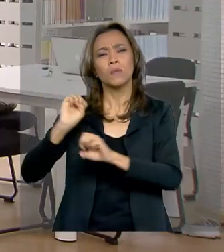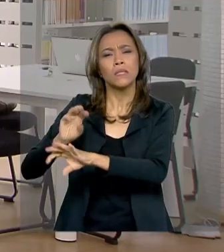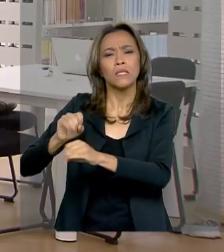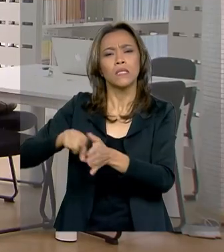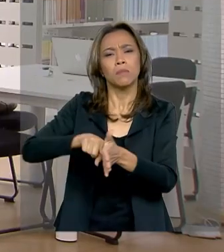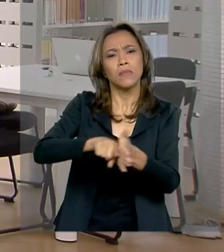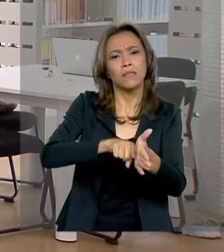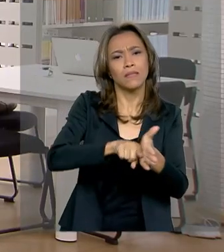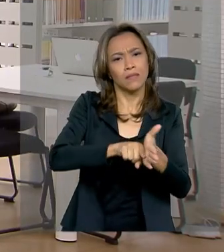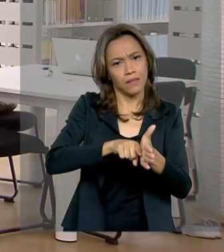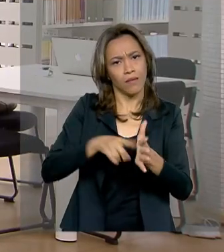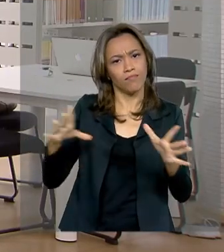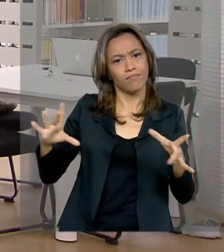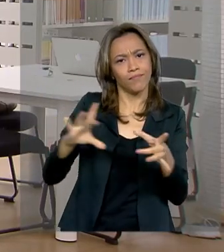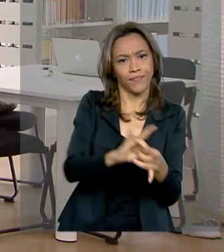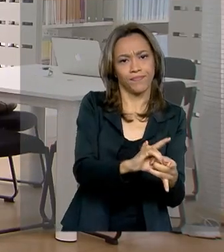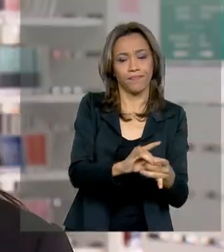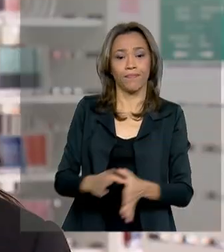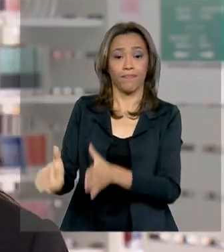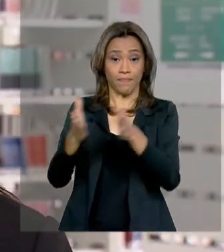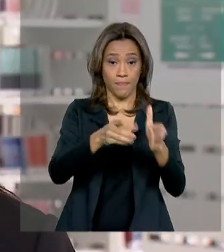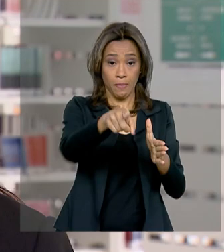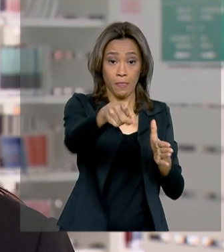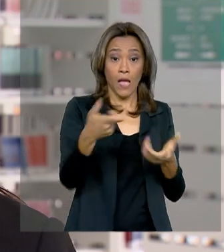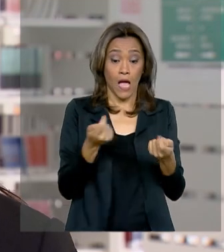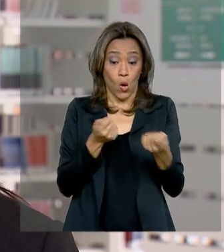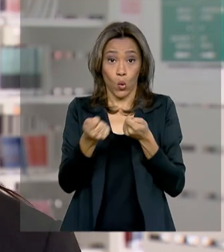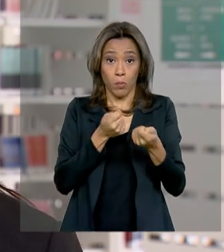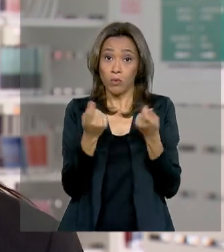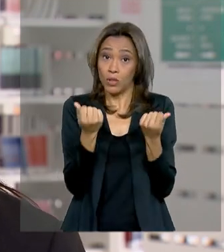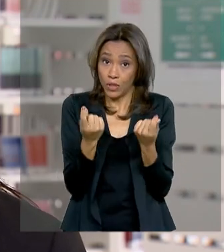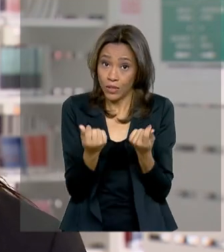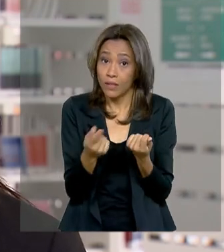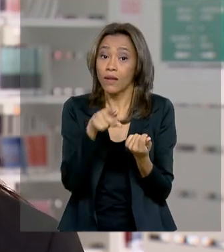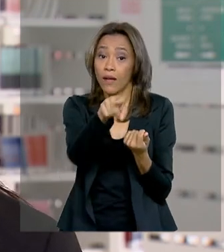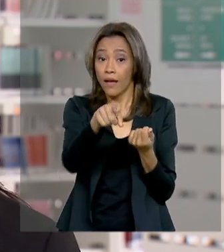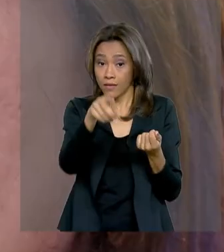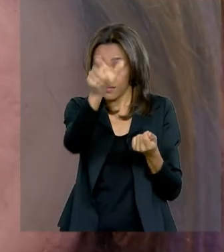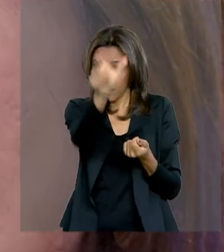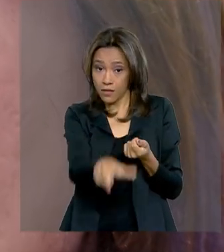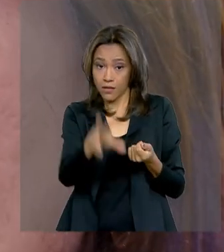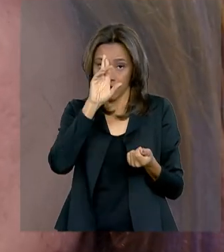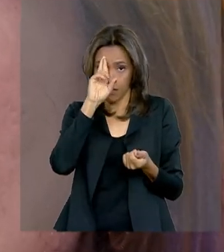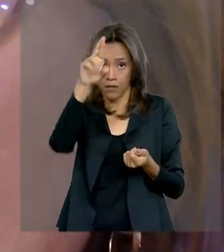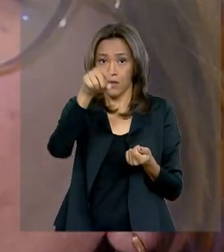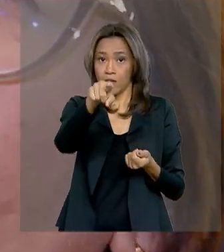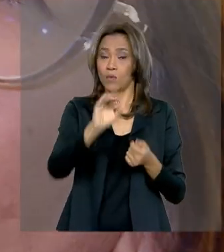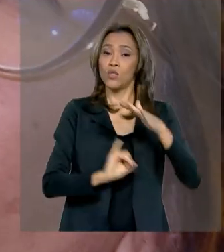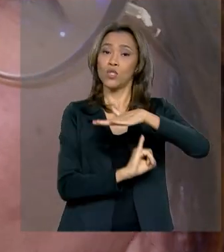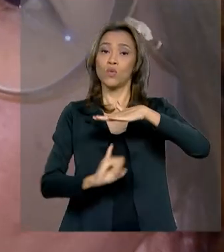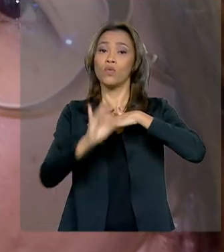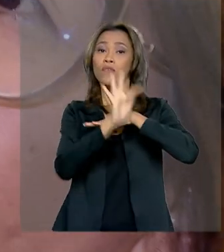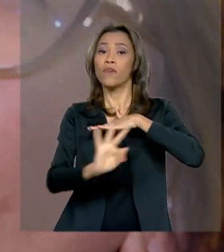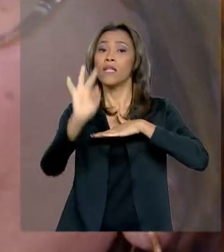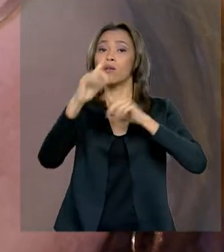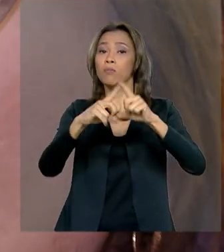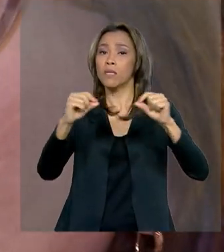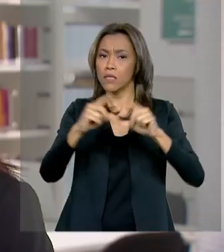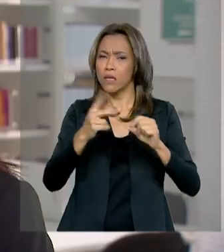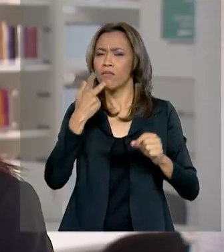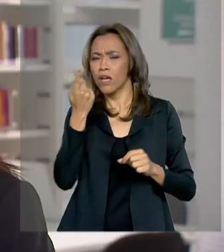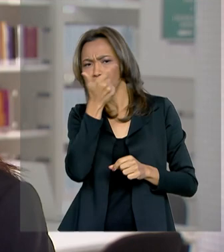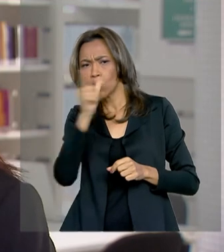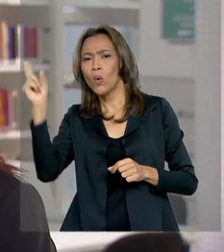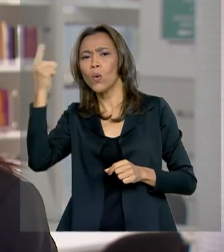pesquisa. Além da economia em reais, a reitora do Instituto Federal de Brasília acredita em outros benefícios.